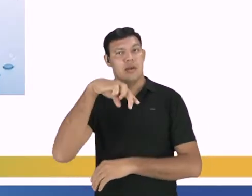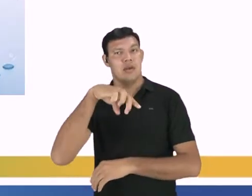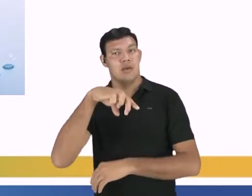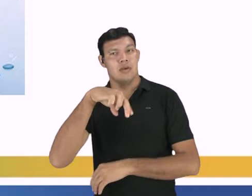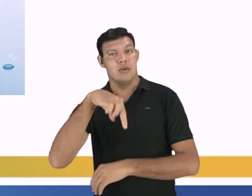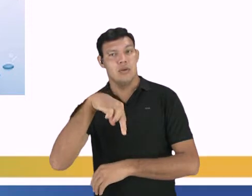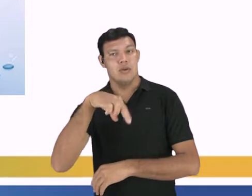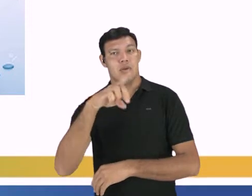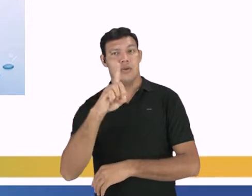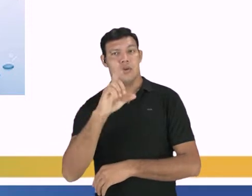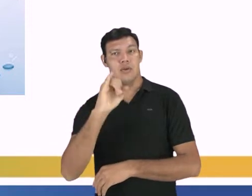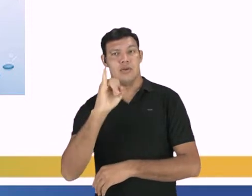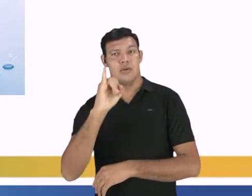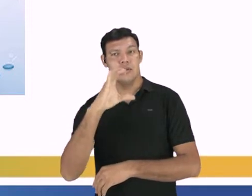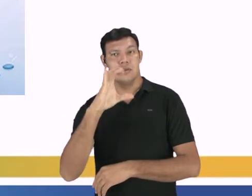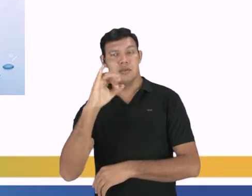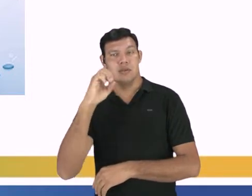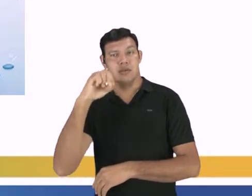Outros